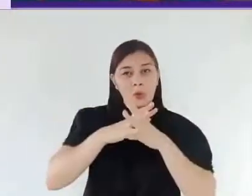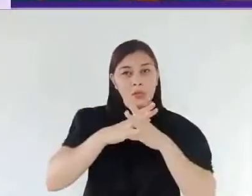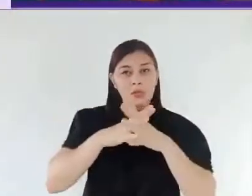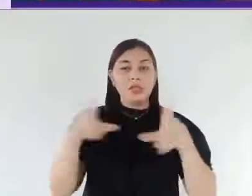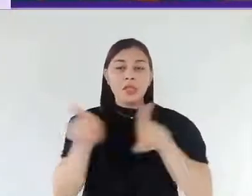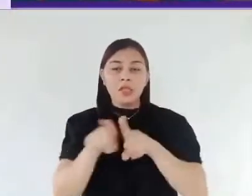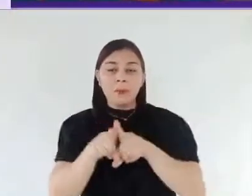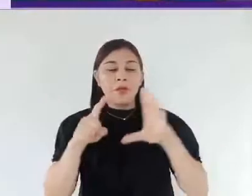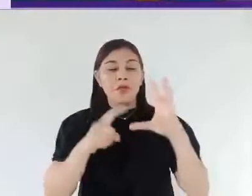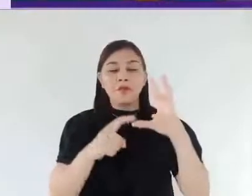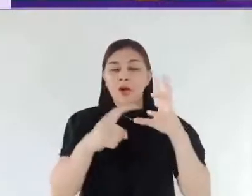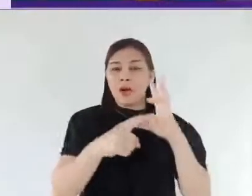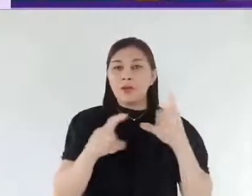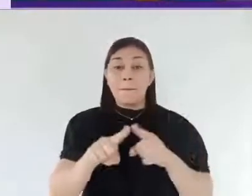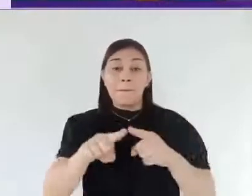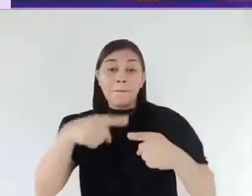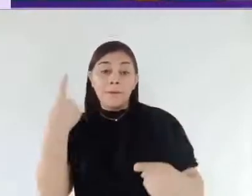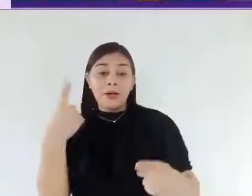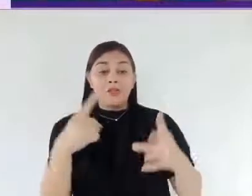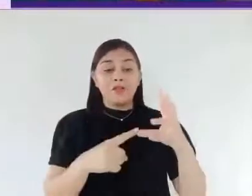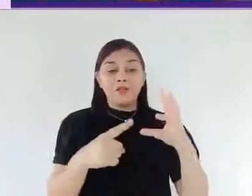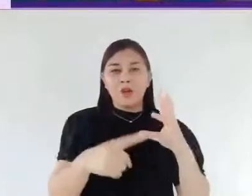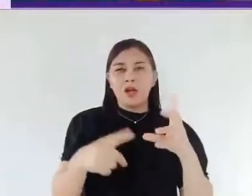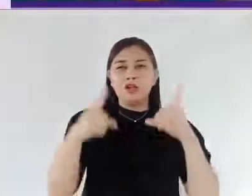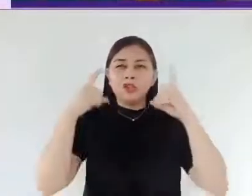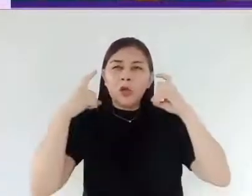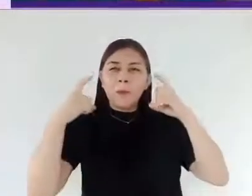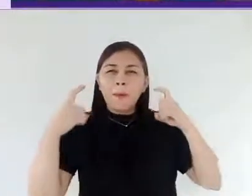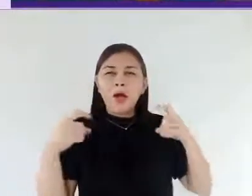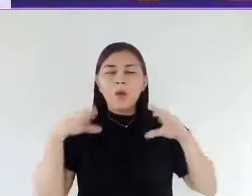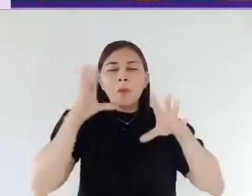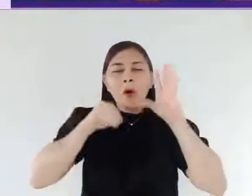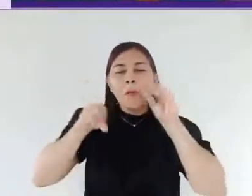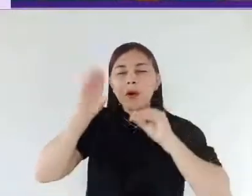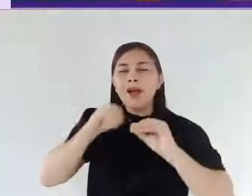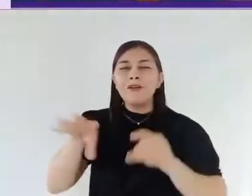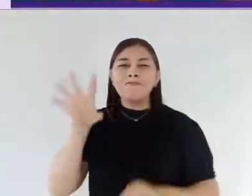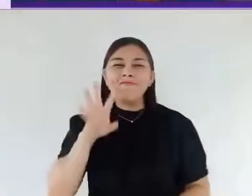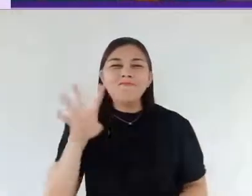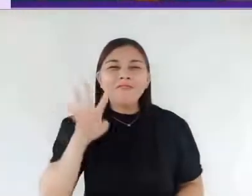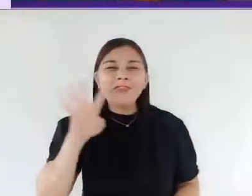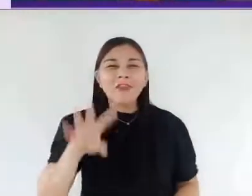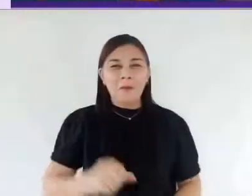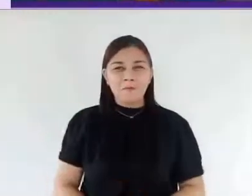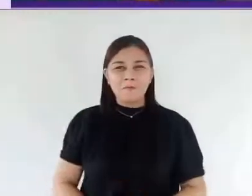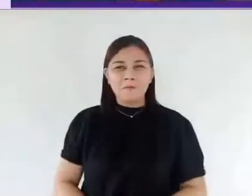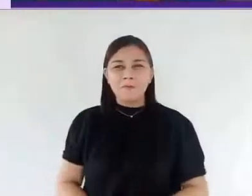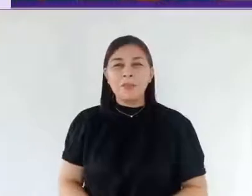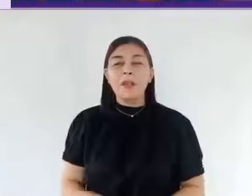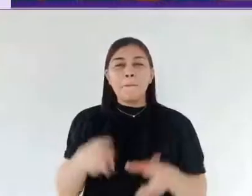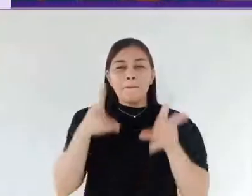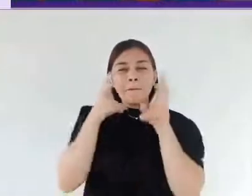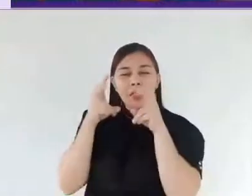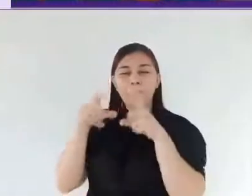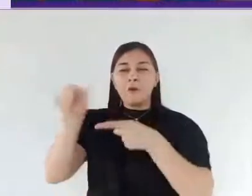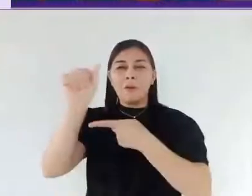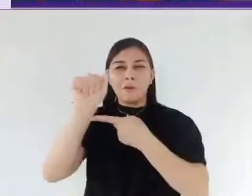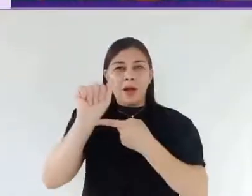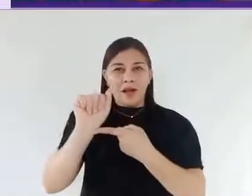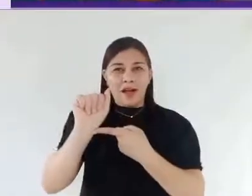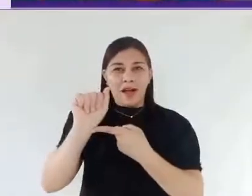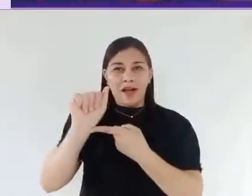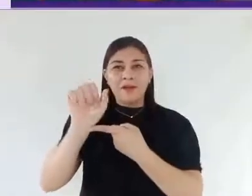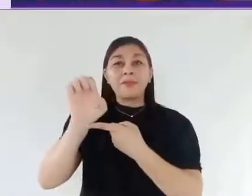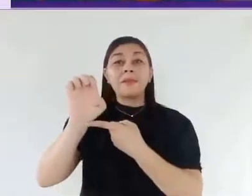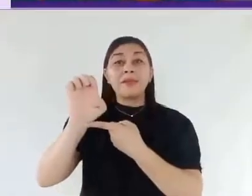vogais Mas as vogais têm um som bem legal Vamos rever? A, E,